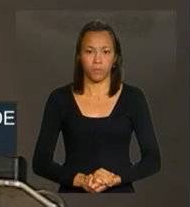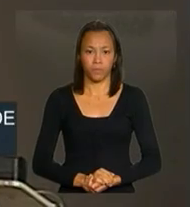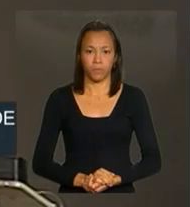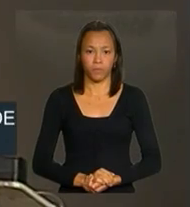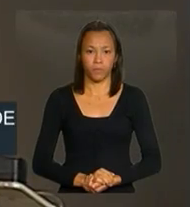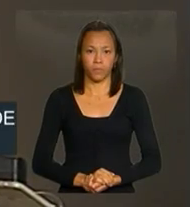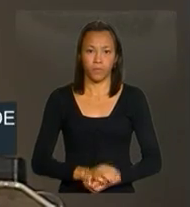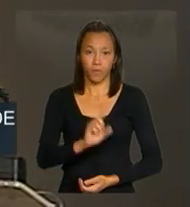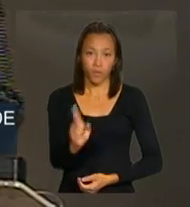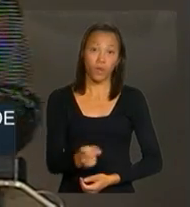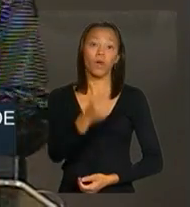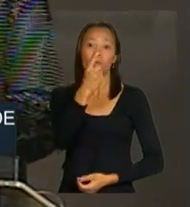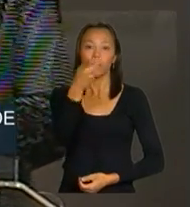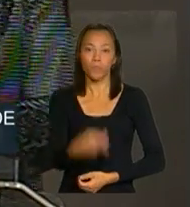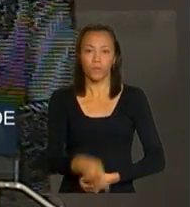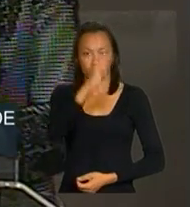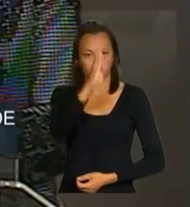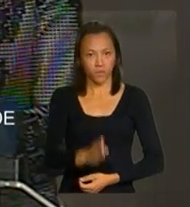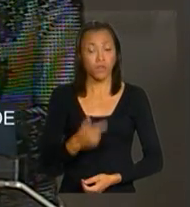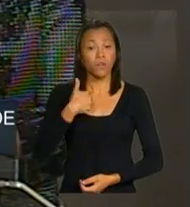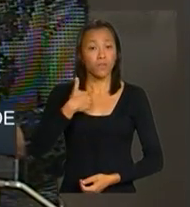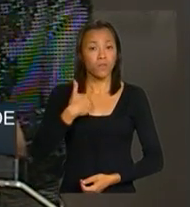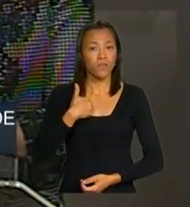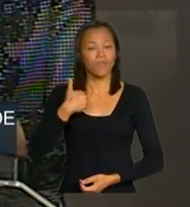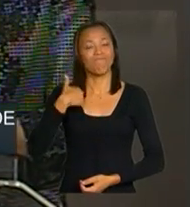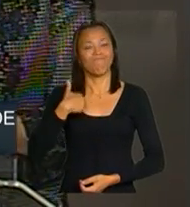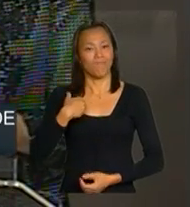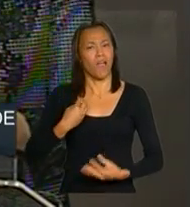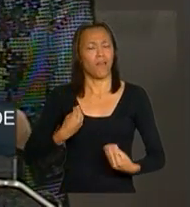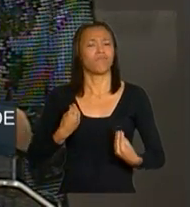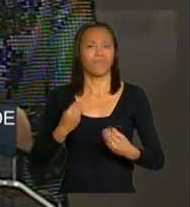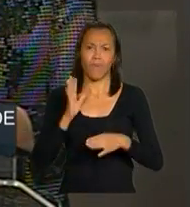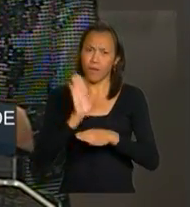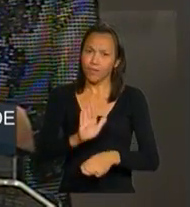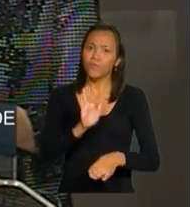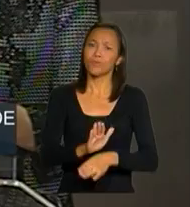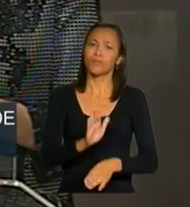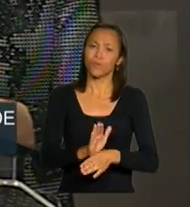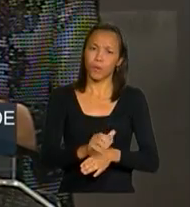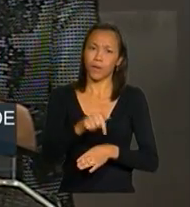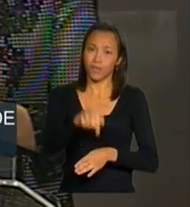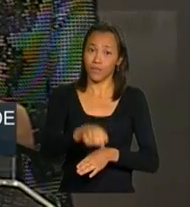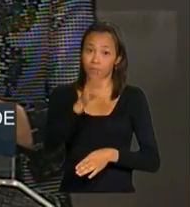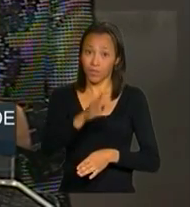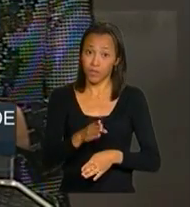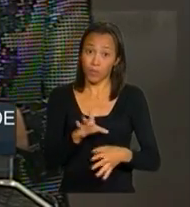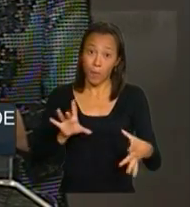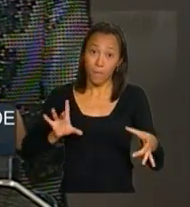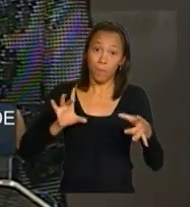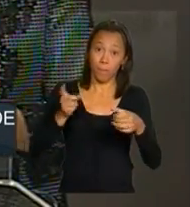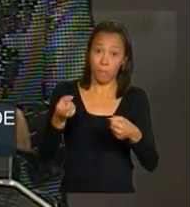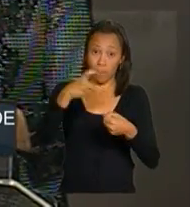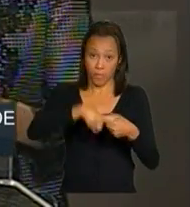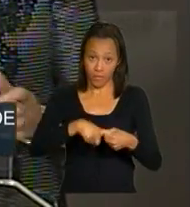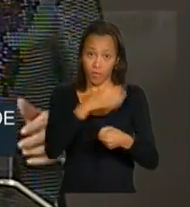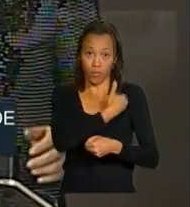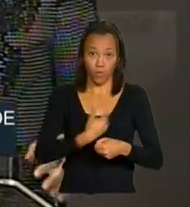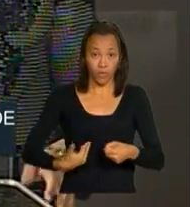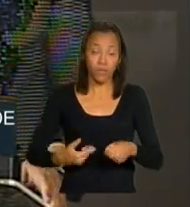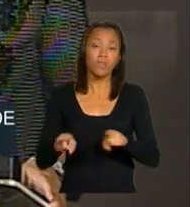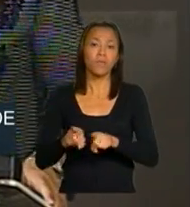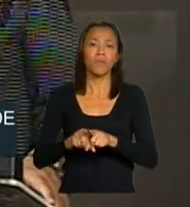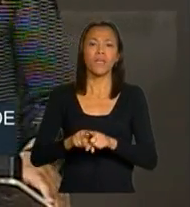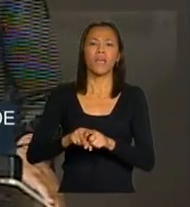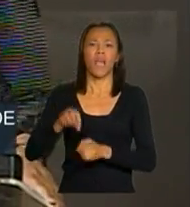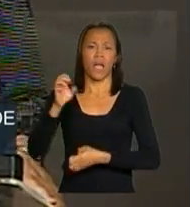a um brasileiro que eu considero que deu uma grande contribuição na parceria entre o governo e a